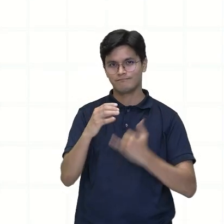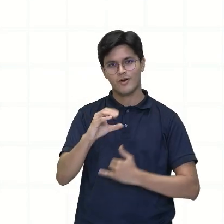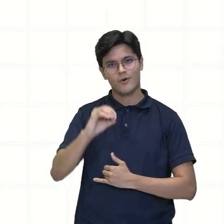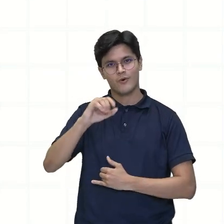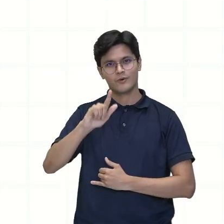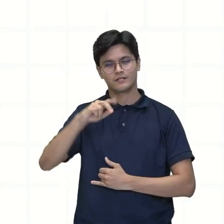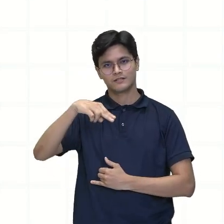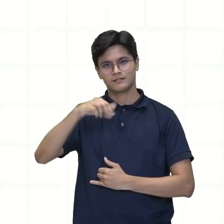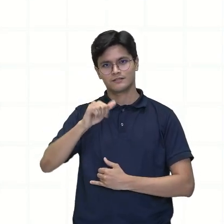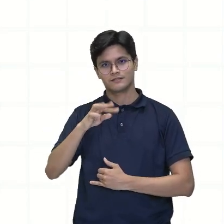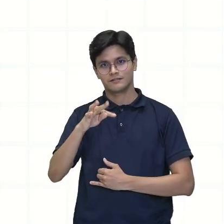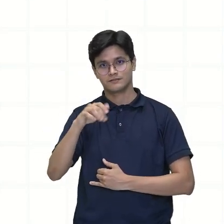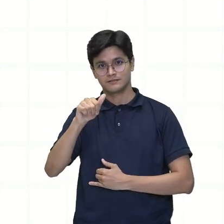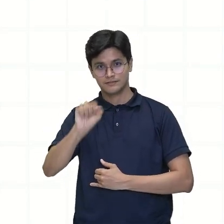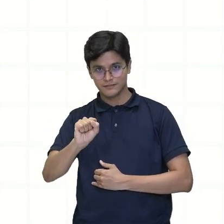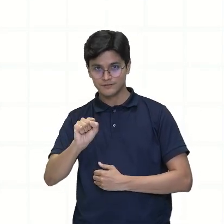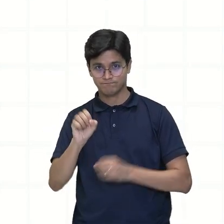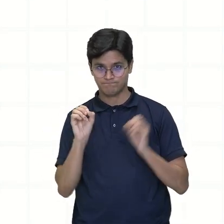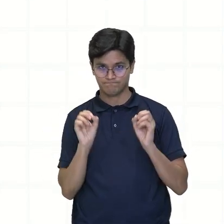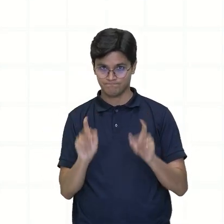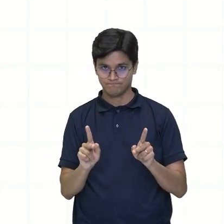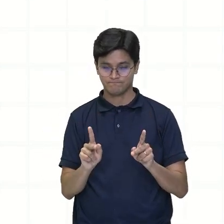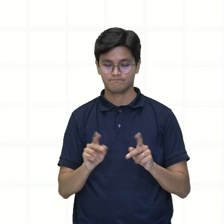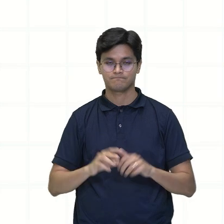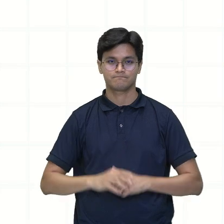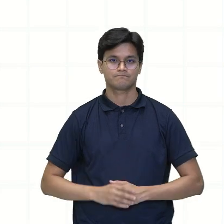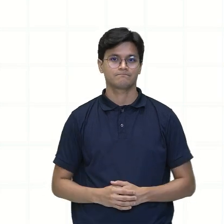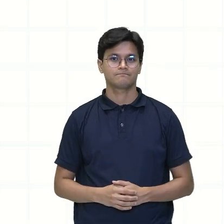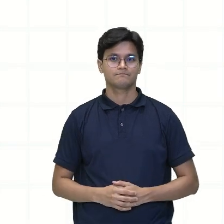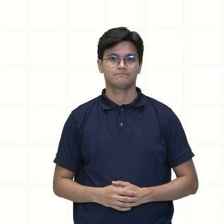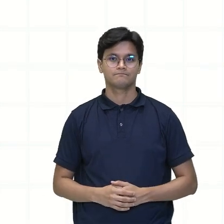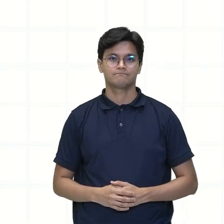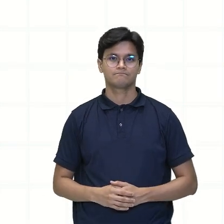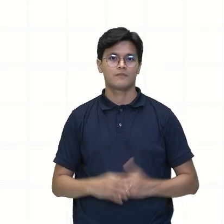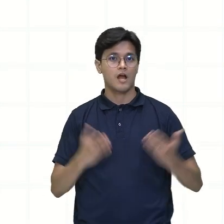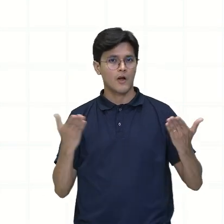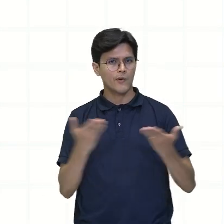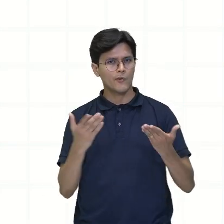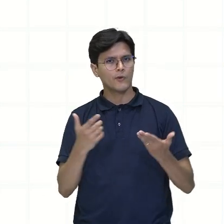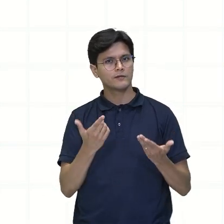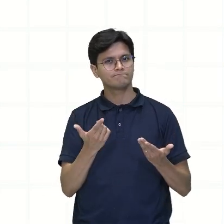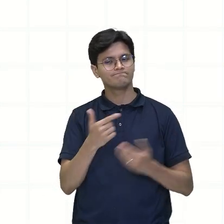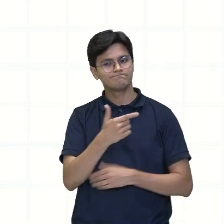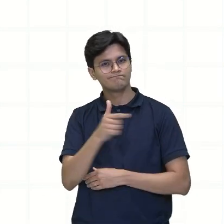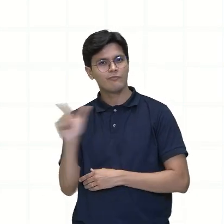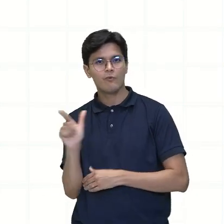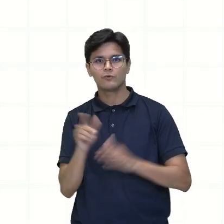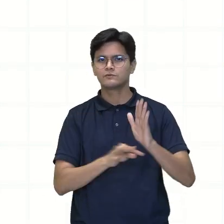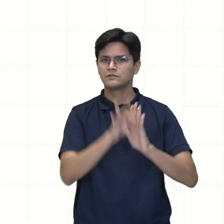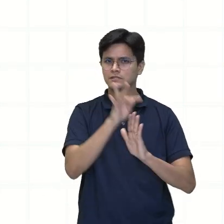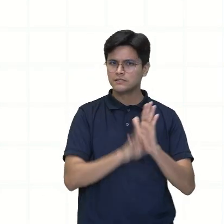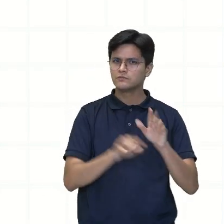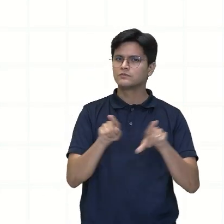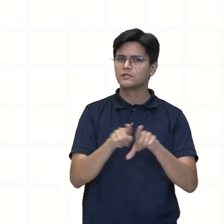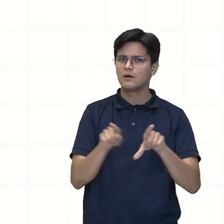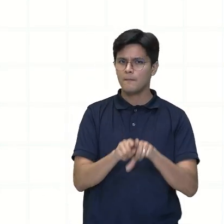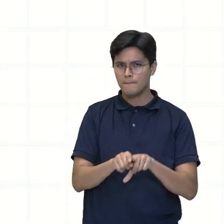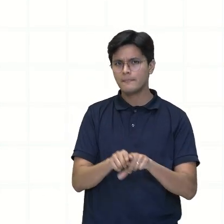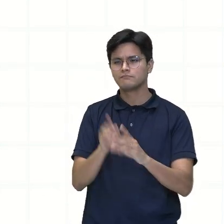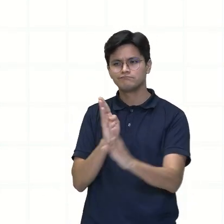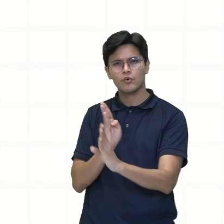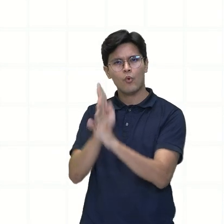cognatas, ok? E vamos ver mais agora um texto para a gente ver outros detalhes também que a gente